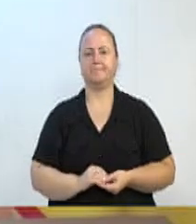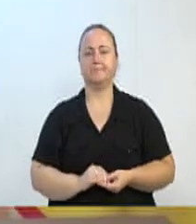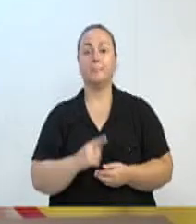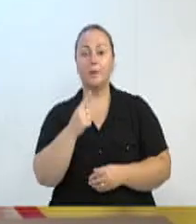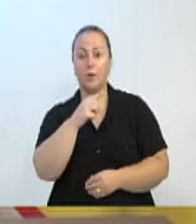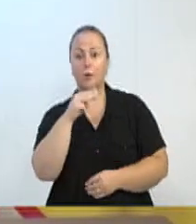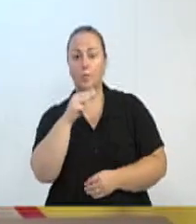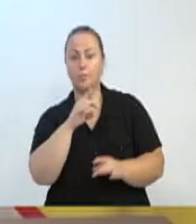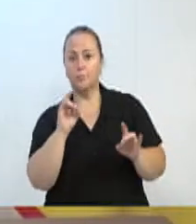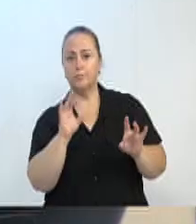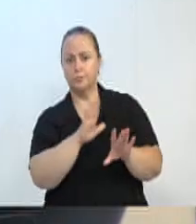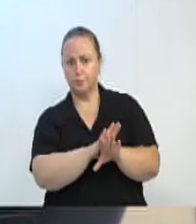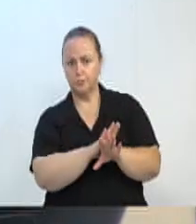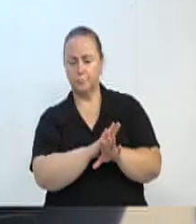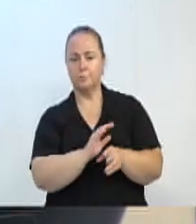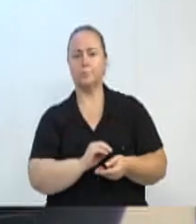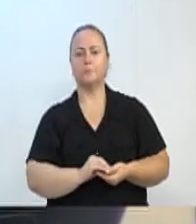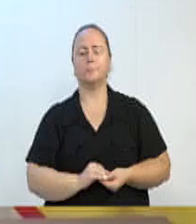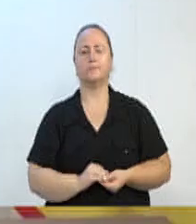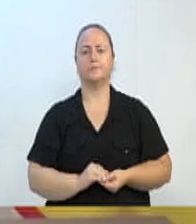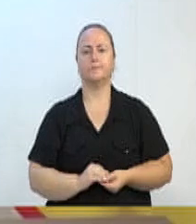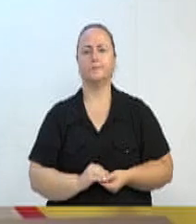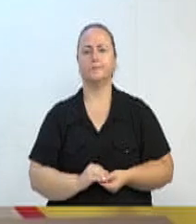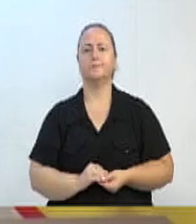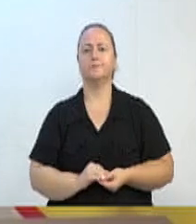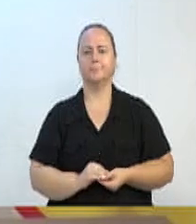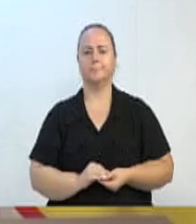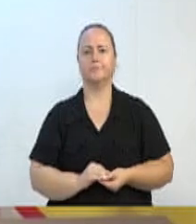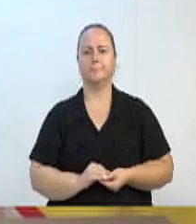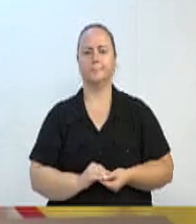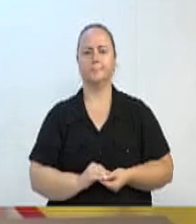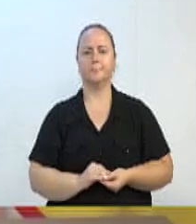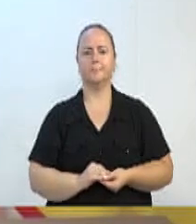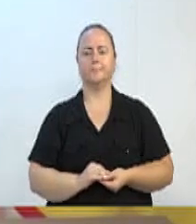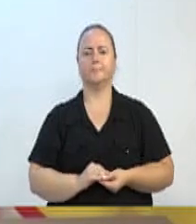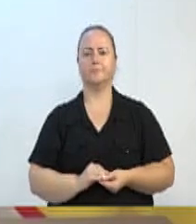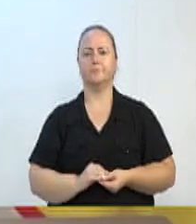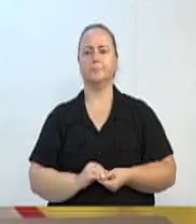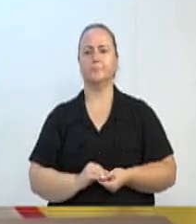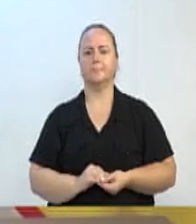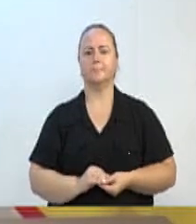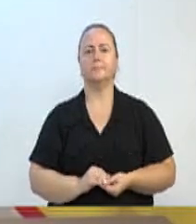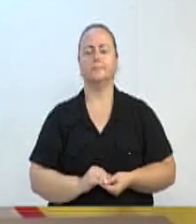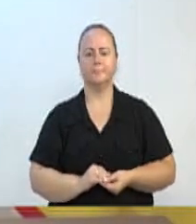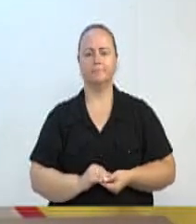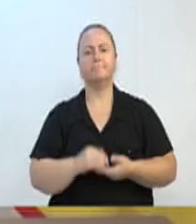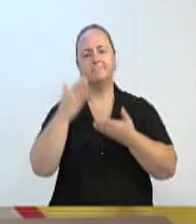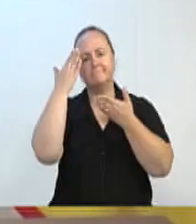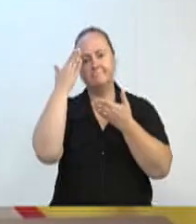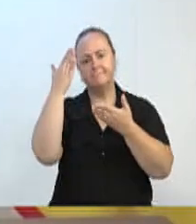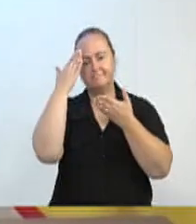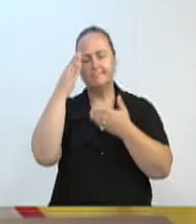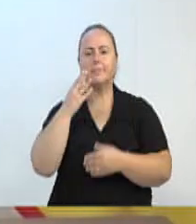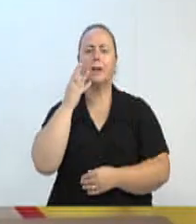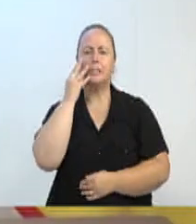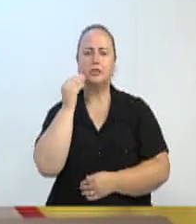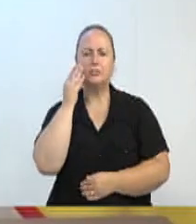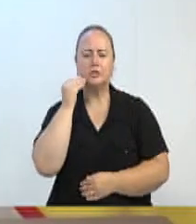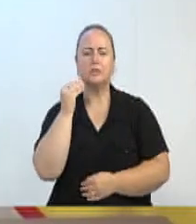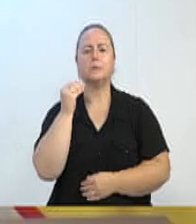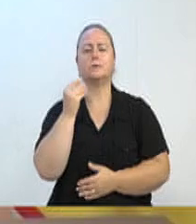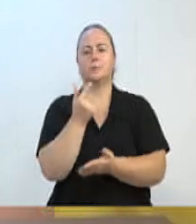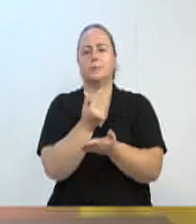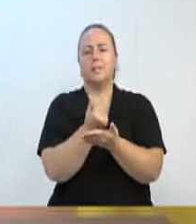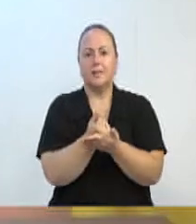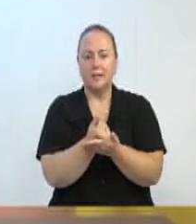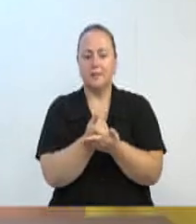menos para concluir a vereadores 15 minutos para ser concluído Obrigado faça seu registro também quero agradecer aqui Vereador Gilson vereadora Cris que fazem parte da